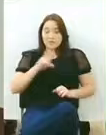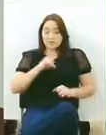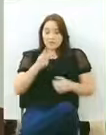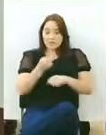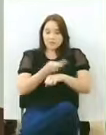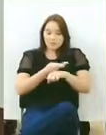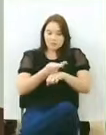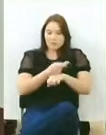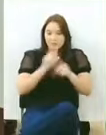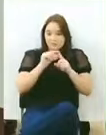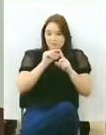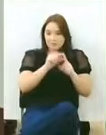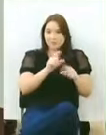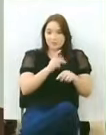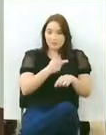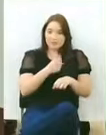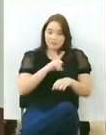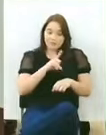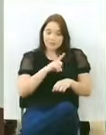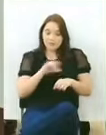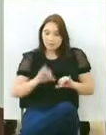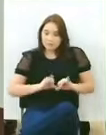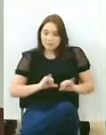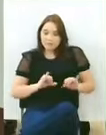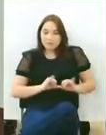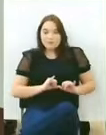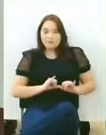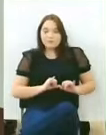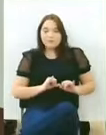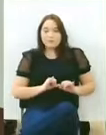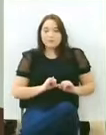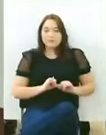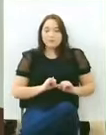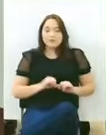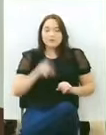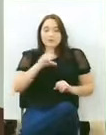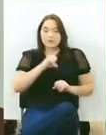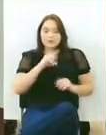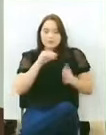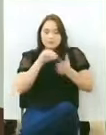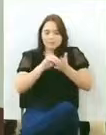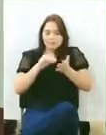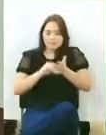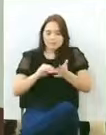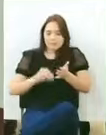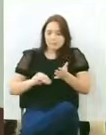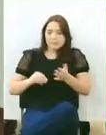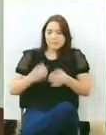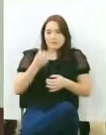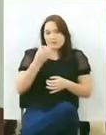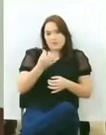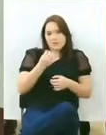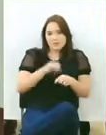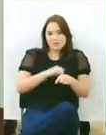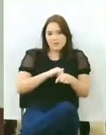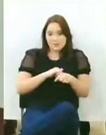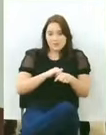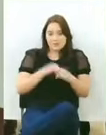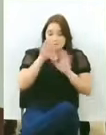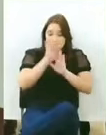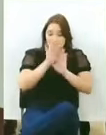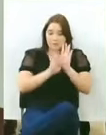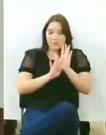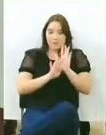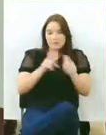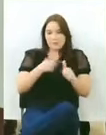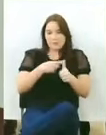palavra sofrimento, não me lembro bem, não coloquei aqui na minha anotação, mas ela vai aparecer pelo menos 6 vezes no texto de